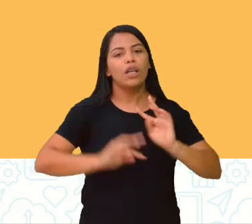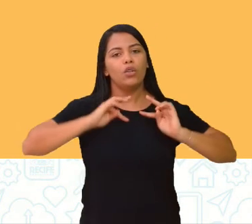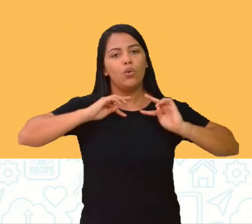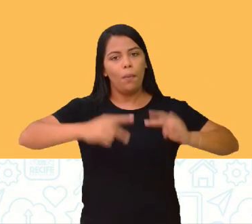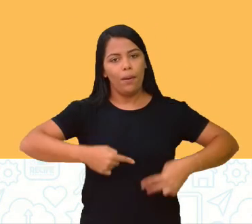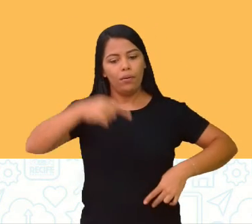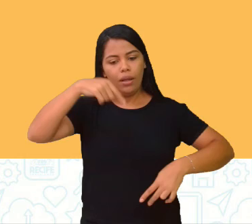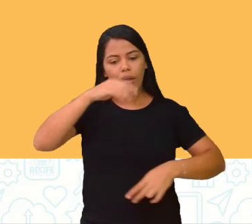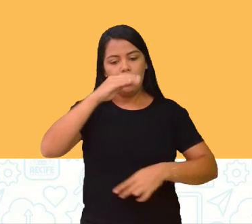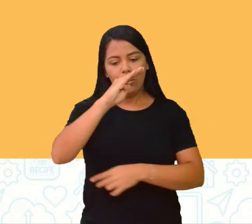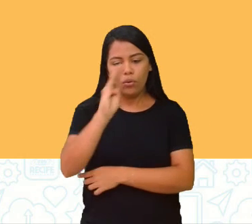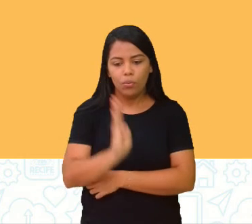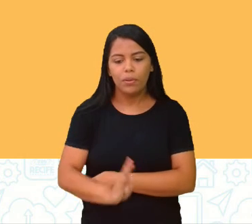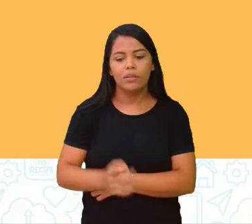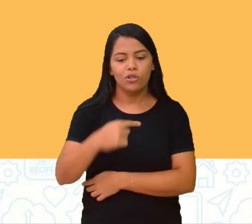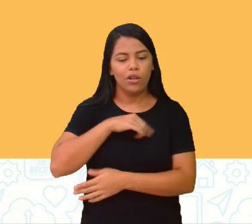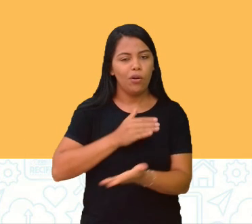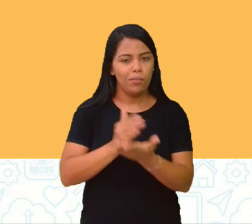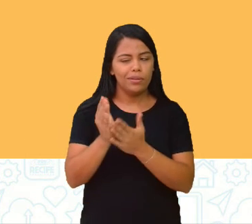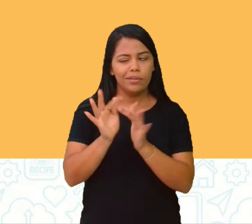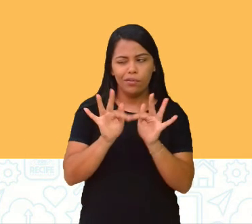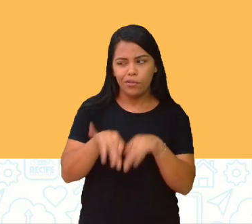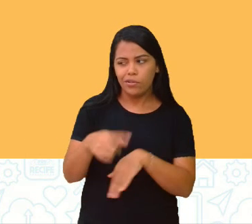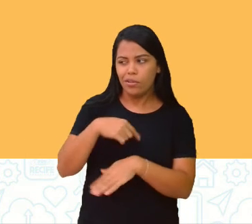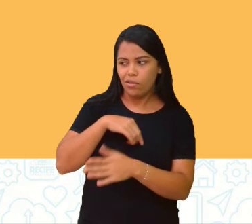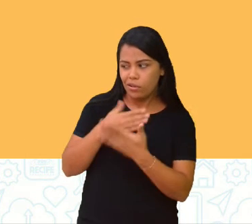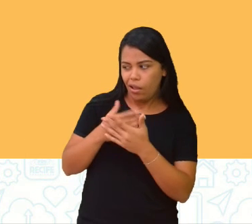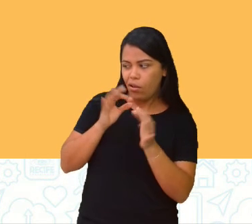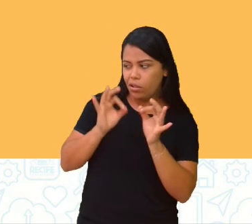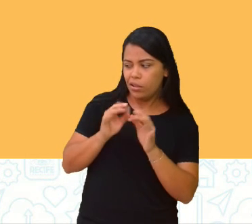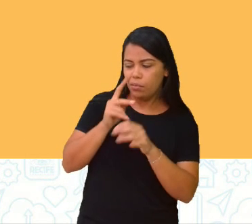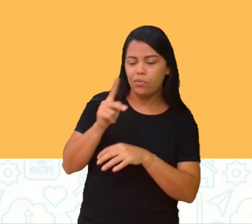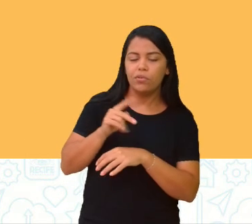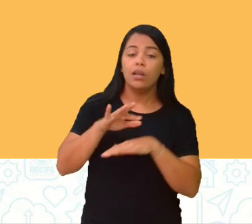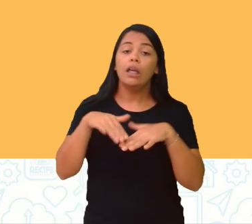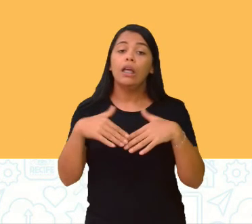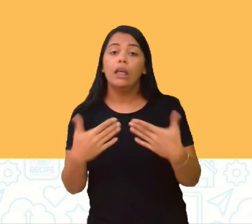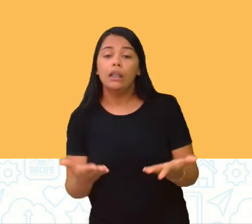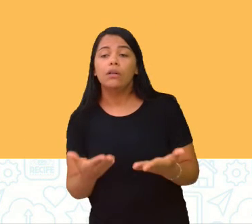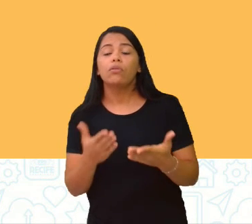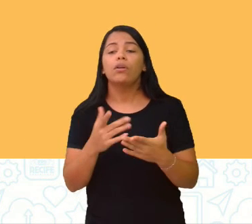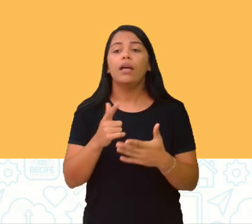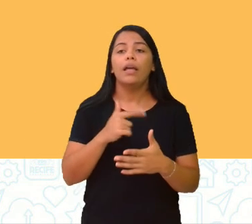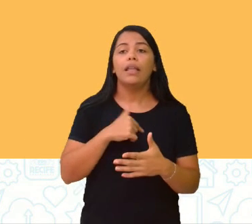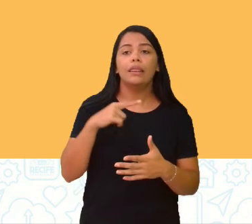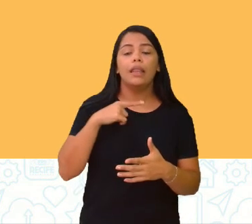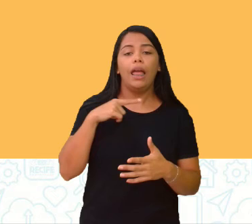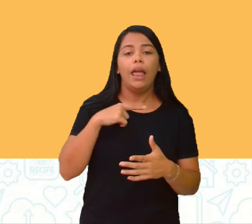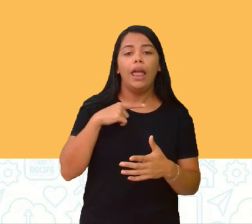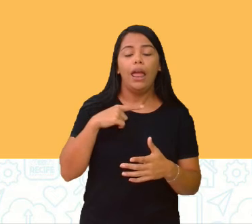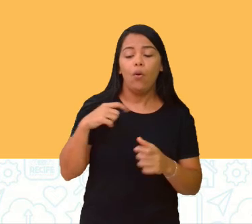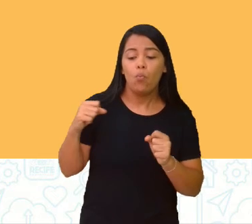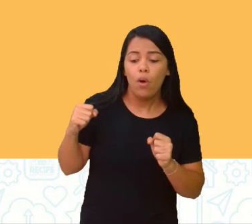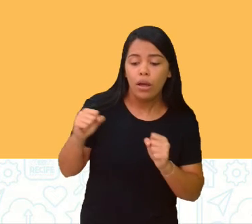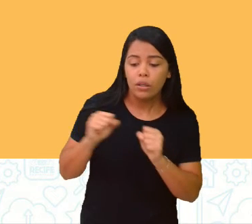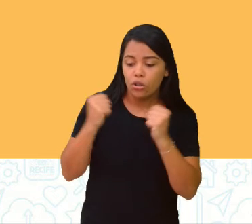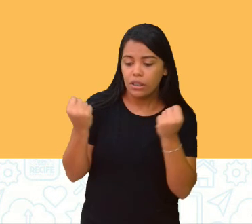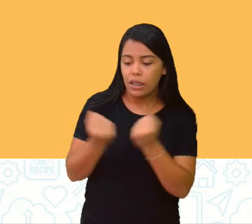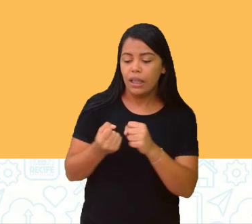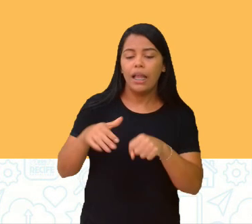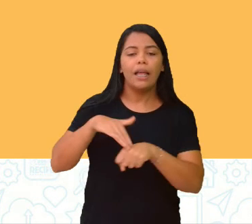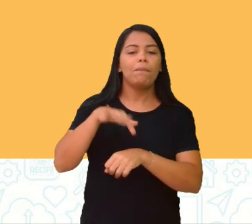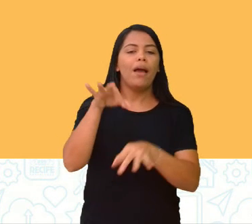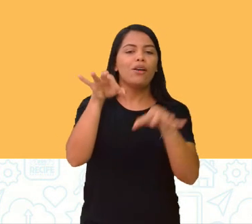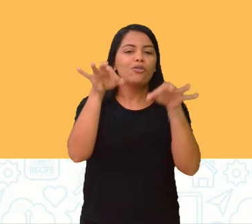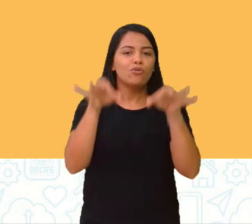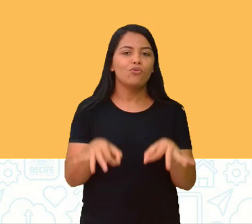Estamos chegando no finalzinho da nossa aula, viu, prof? A construção de uma sociedade mais justa, diminuição dessa